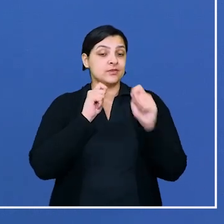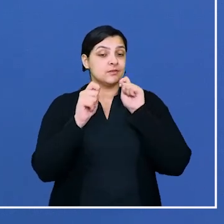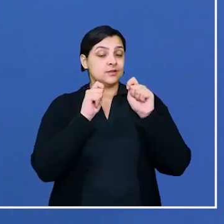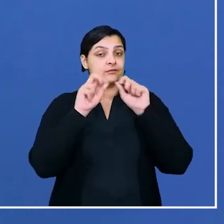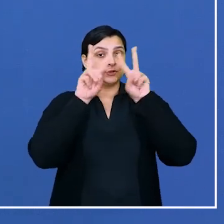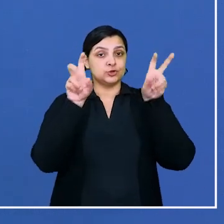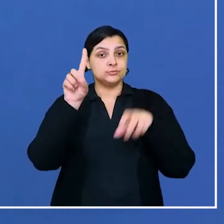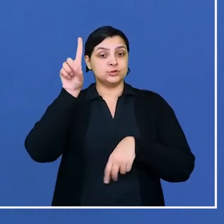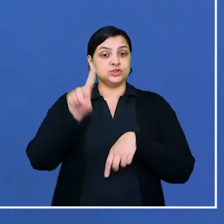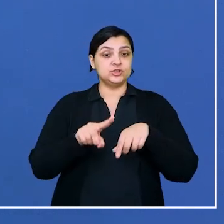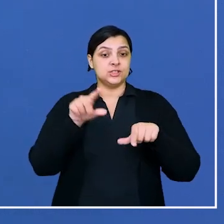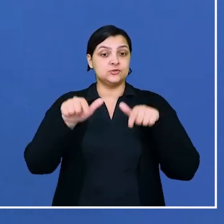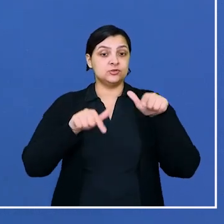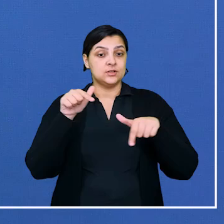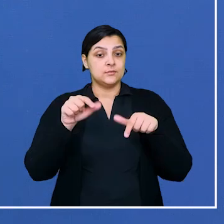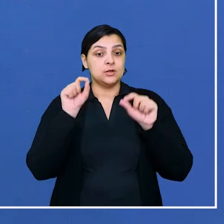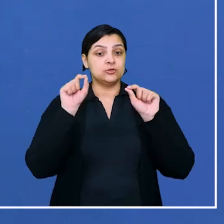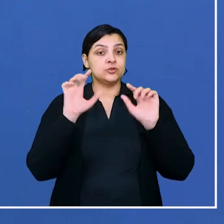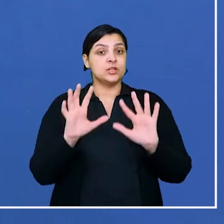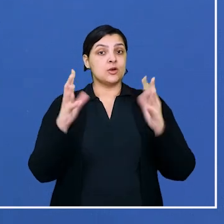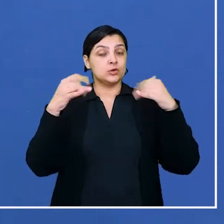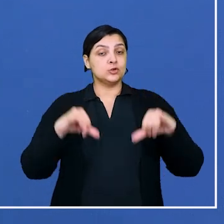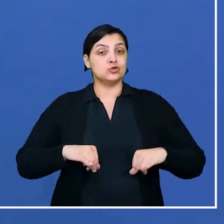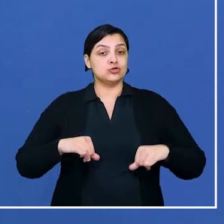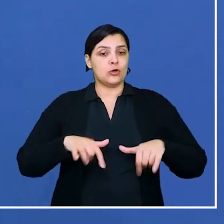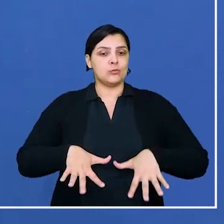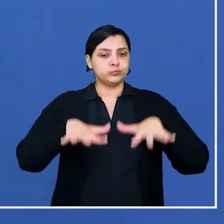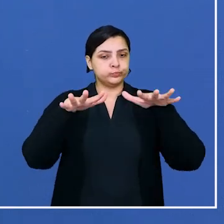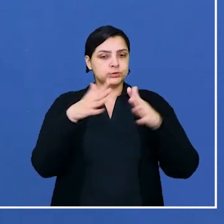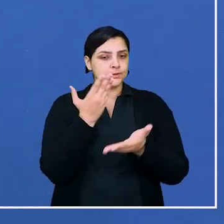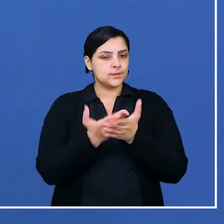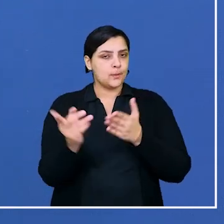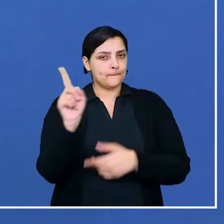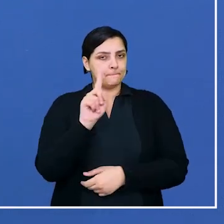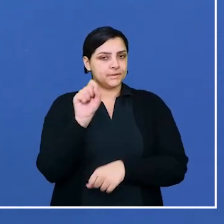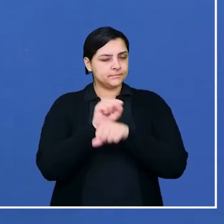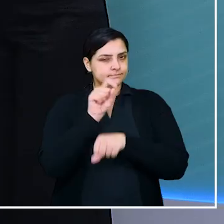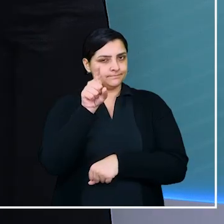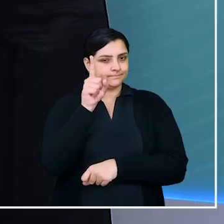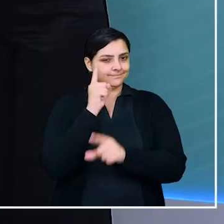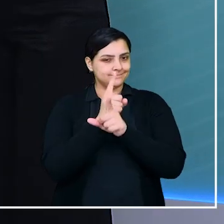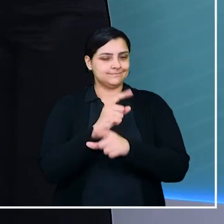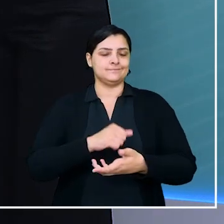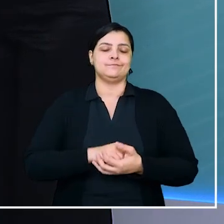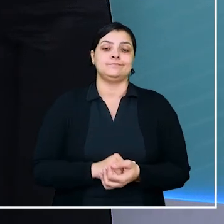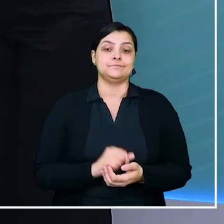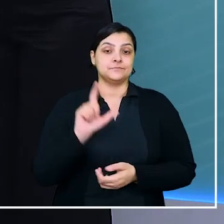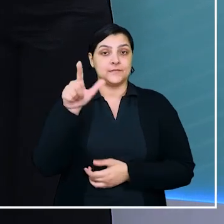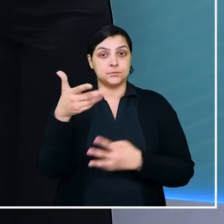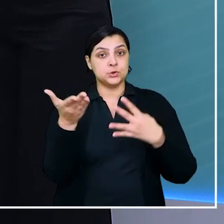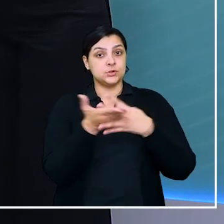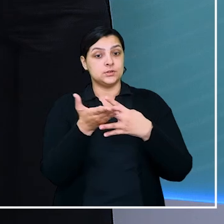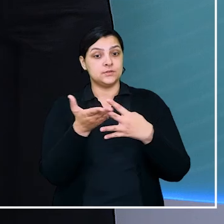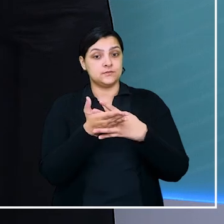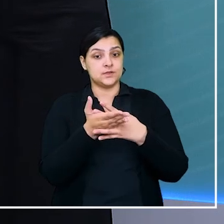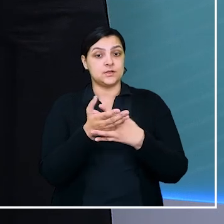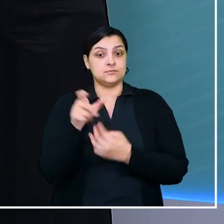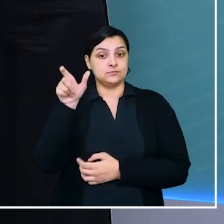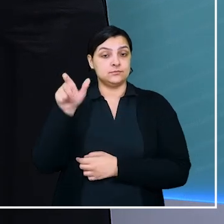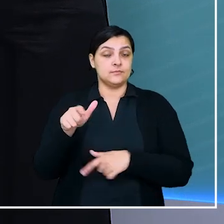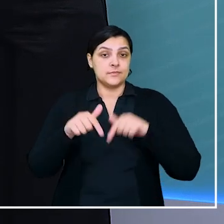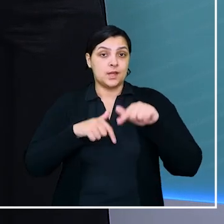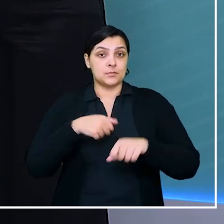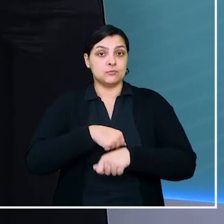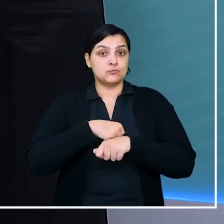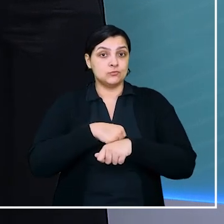entrevista sobre os direitos trabalhistas de quem foi atingido. Não perca, te espero lá. E logo após o intervalo, capataz ferido